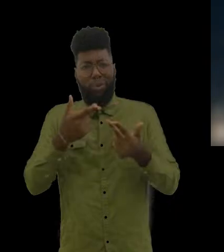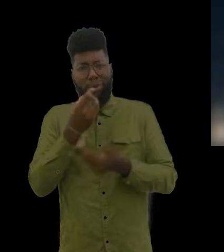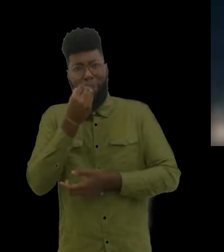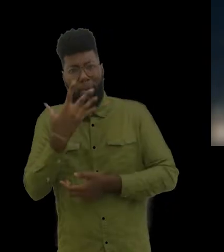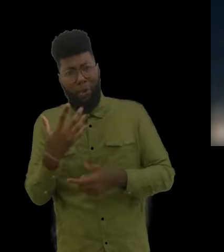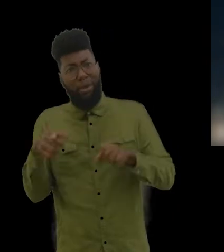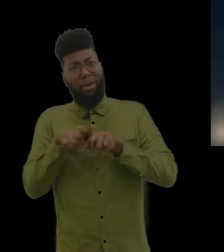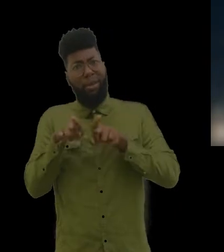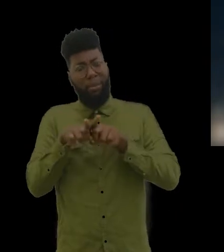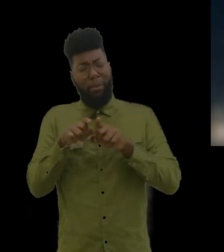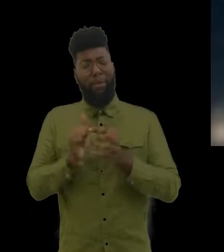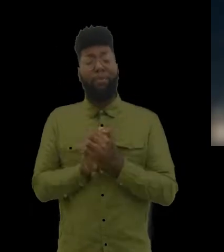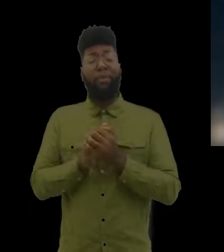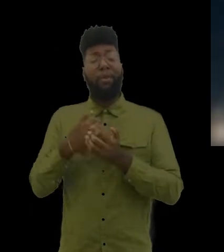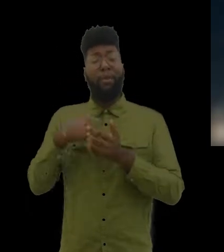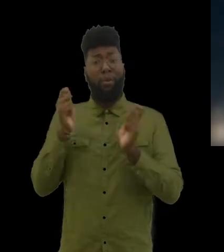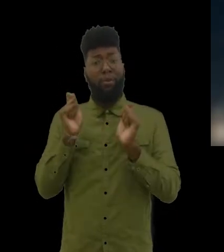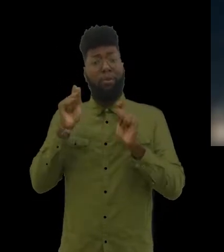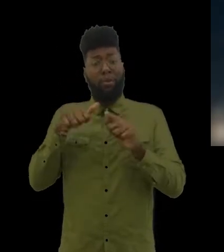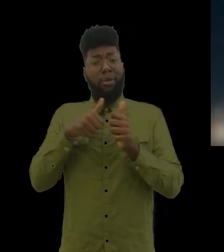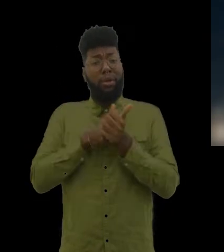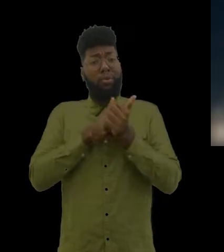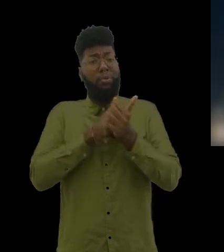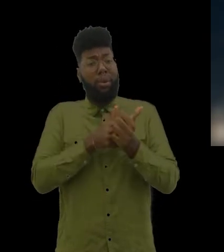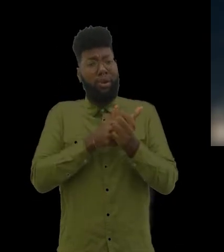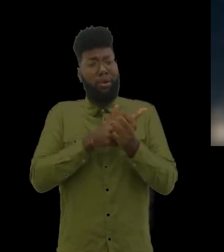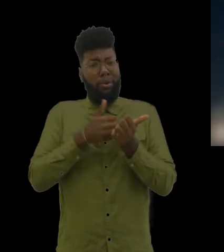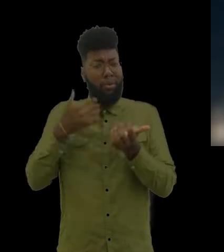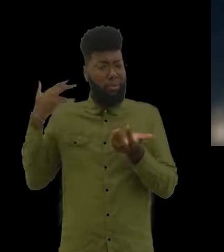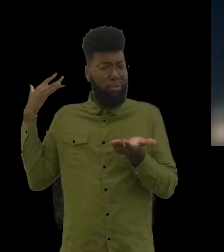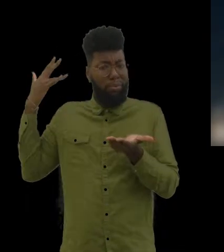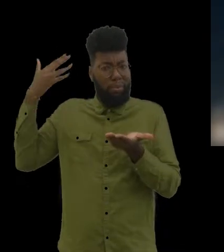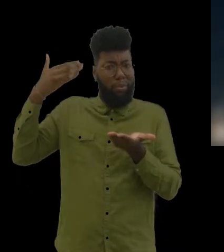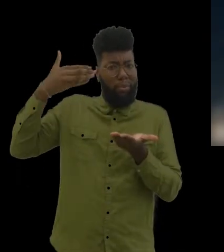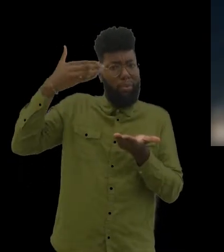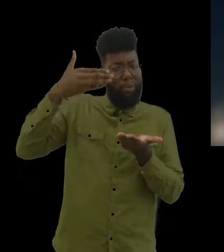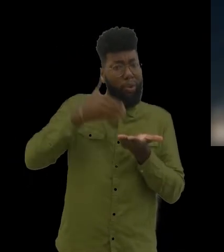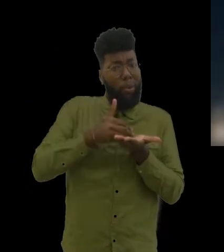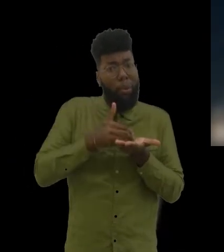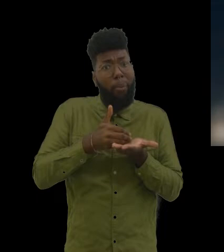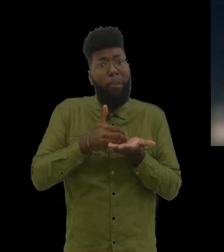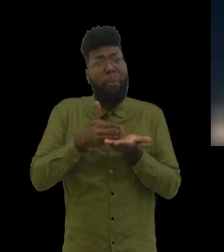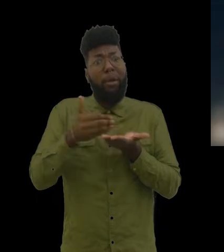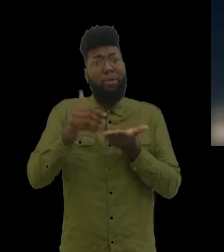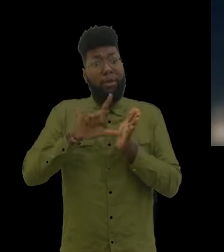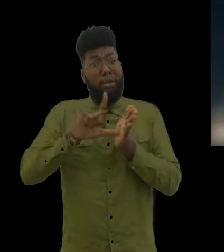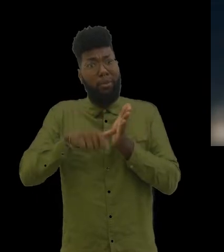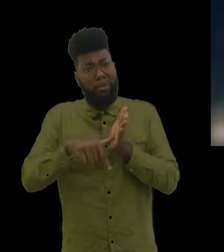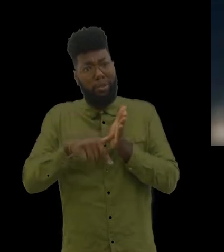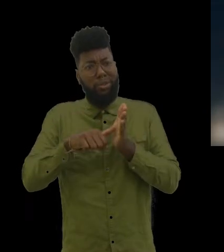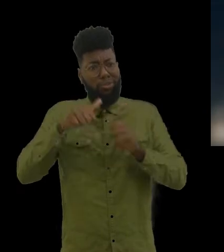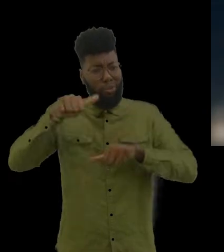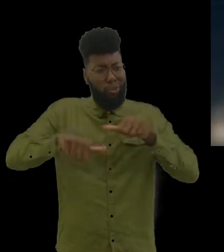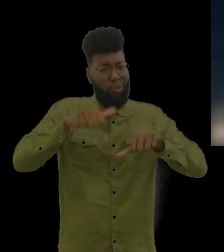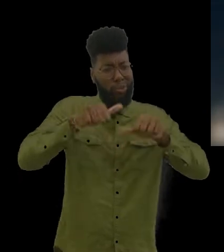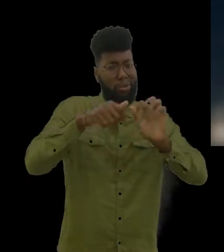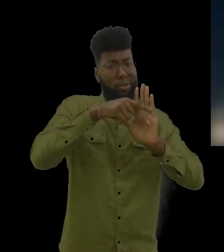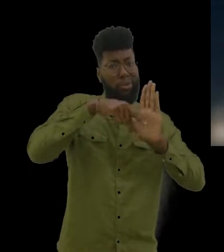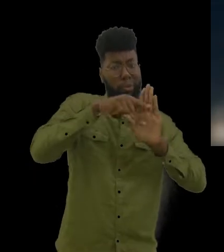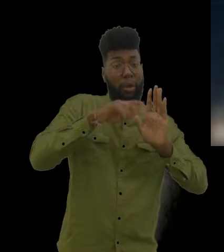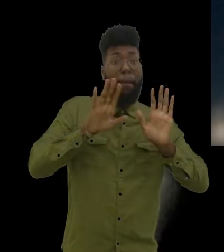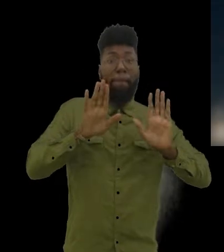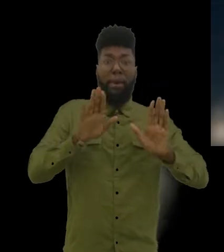Pude acompanhar desde o início aí junto com o prof, depois de várias mudanças, né, do projeto Aruanda, mas a gente segue firme